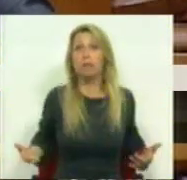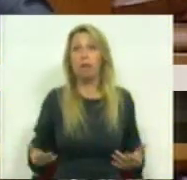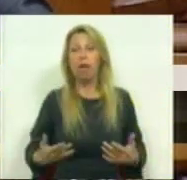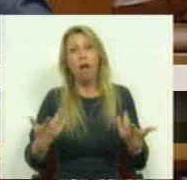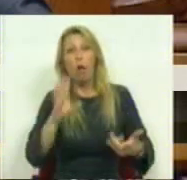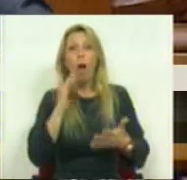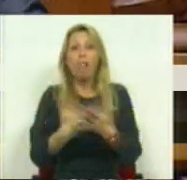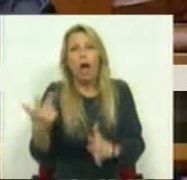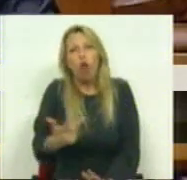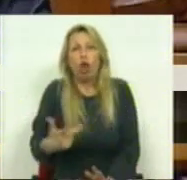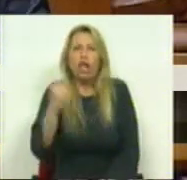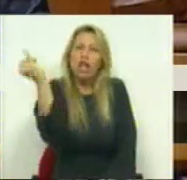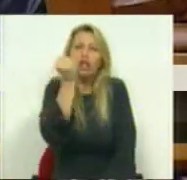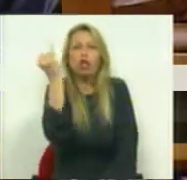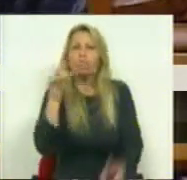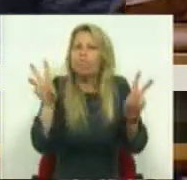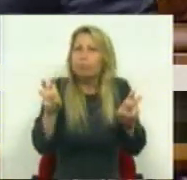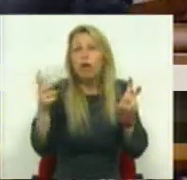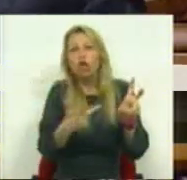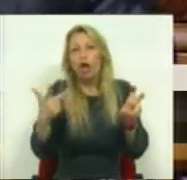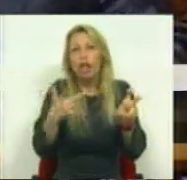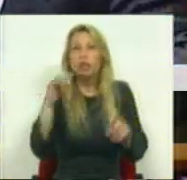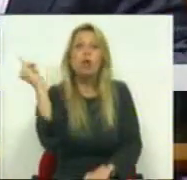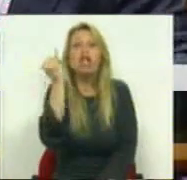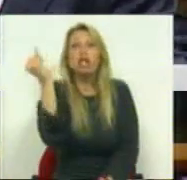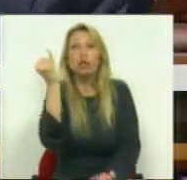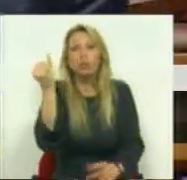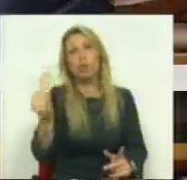troiquismo institucional que aqui nos trouxeram, porque